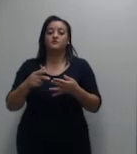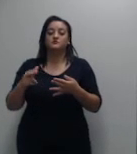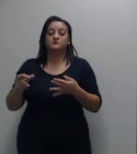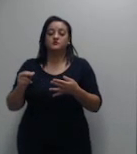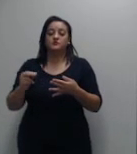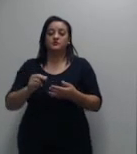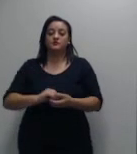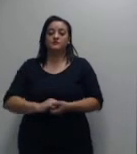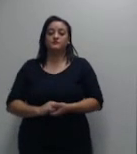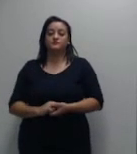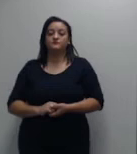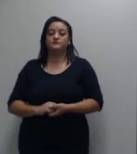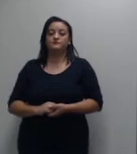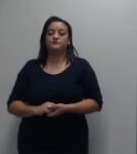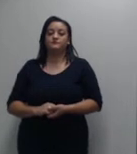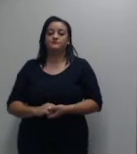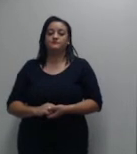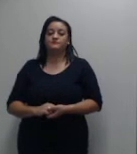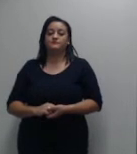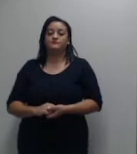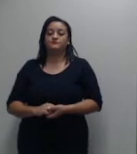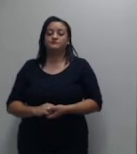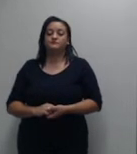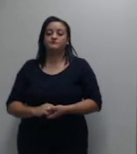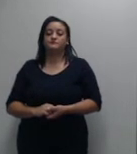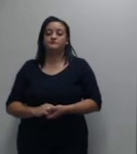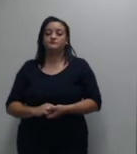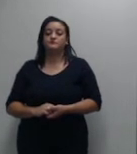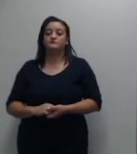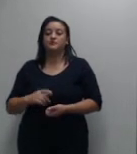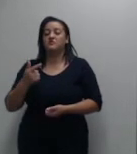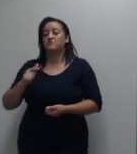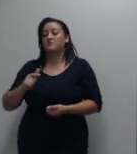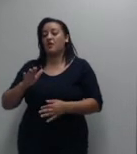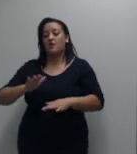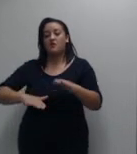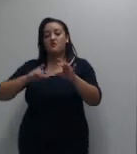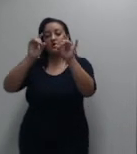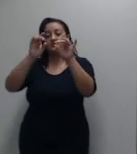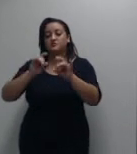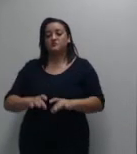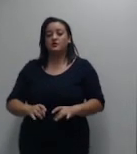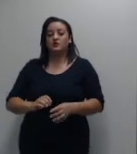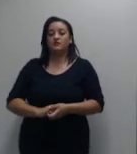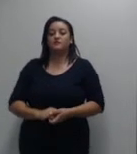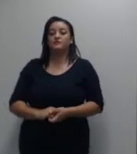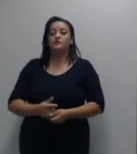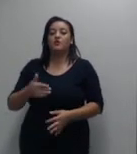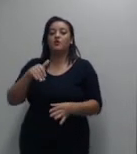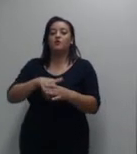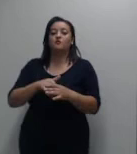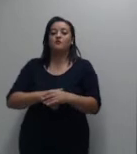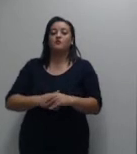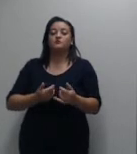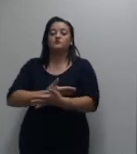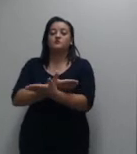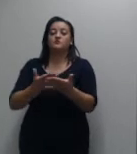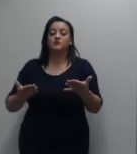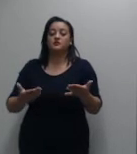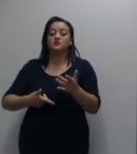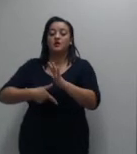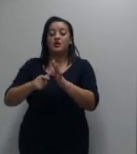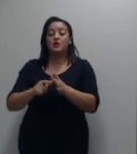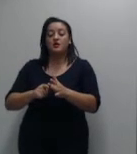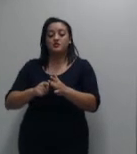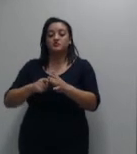agravo interno não há qualquer destaque vote for disponibilizada anteriormente